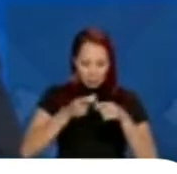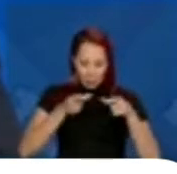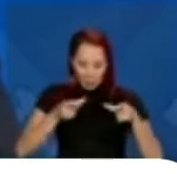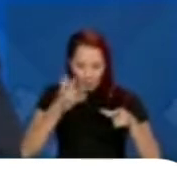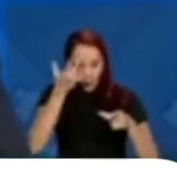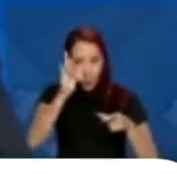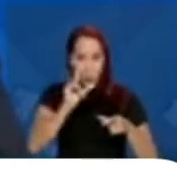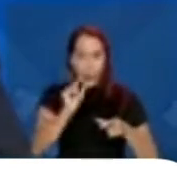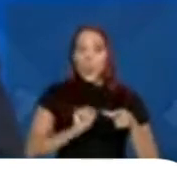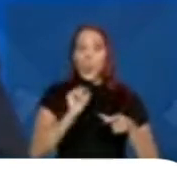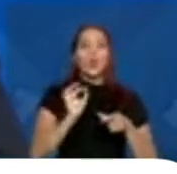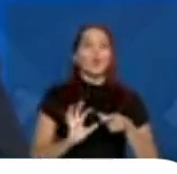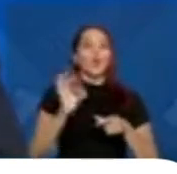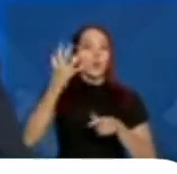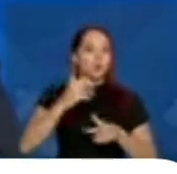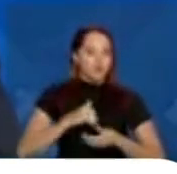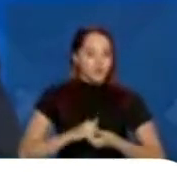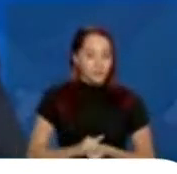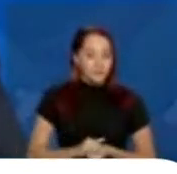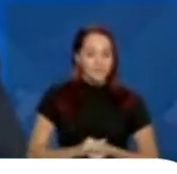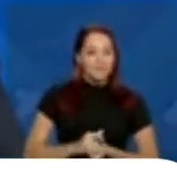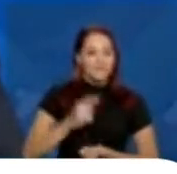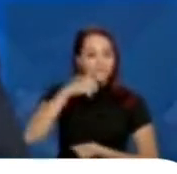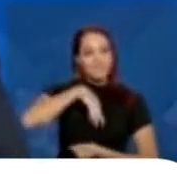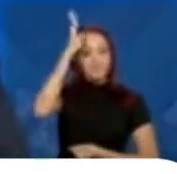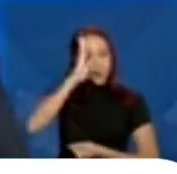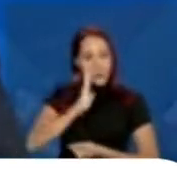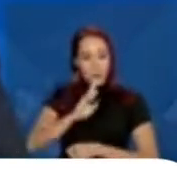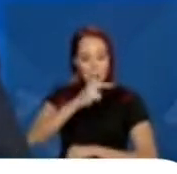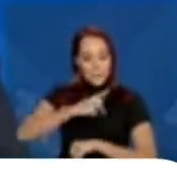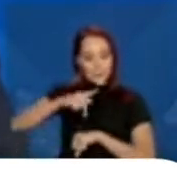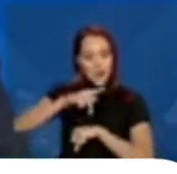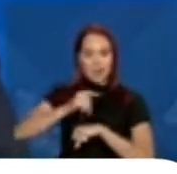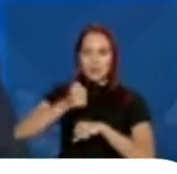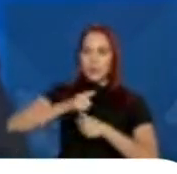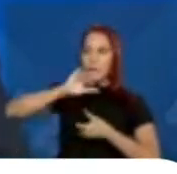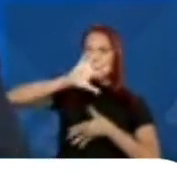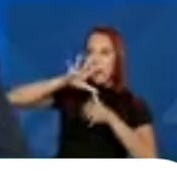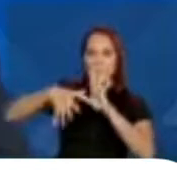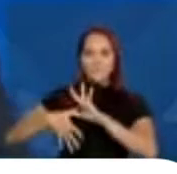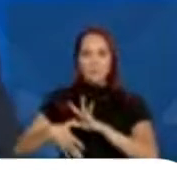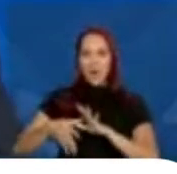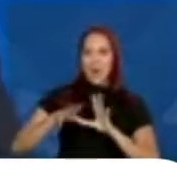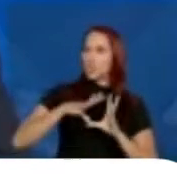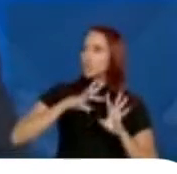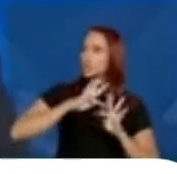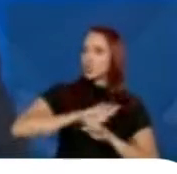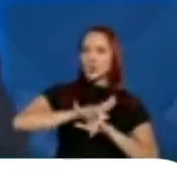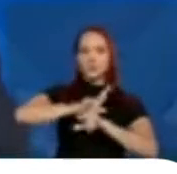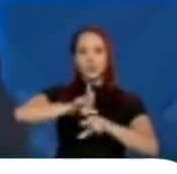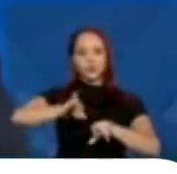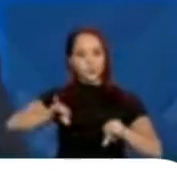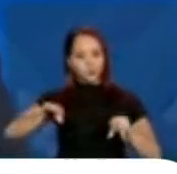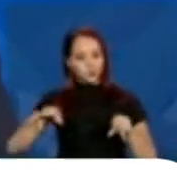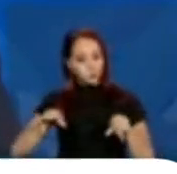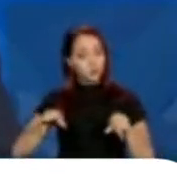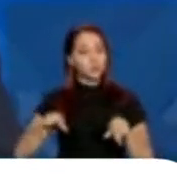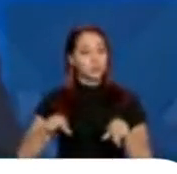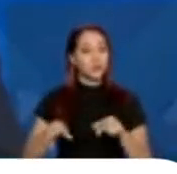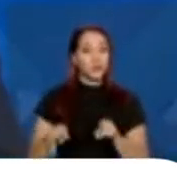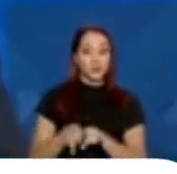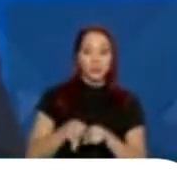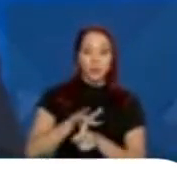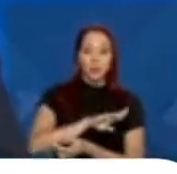acontecer. O nosso país é um país de dimensões continentais e não